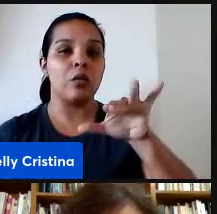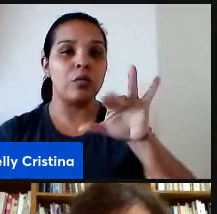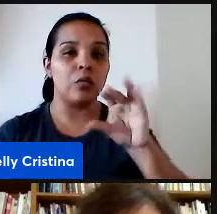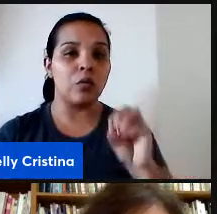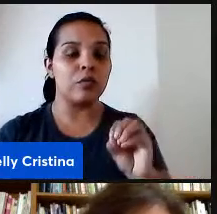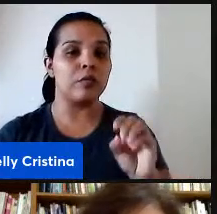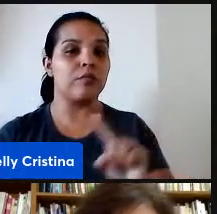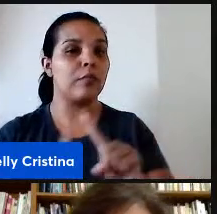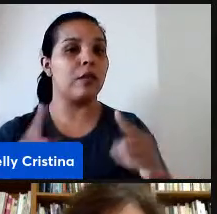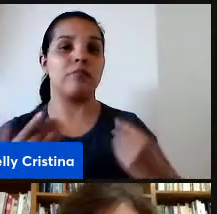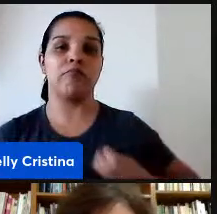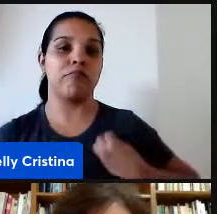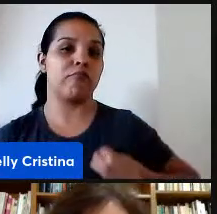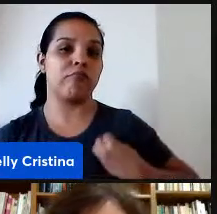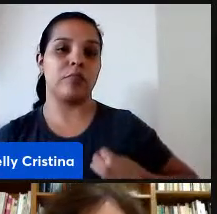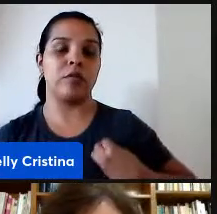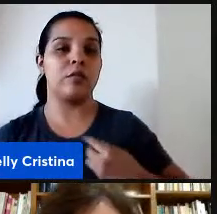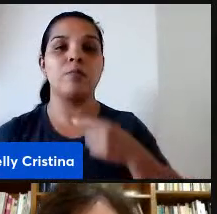possível responder ali, né?